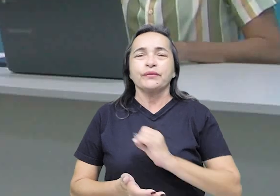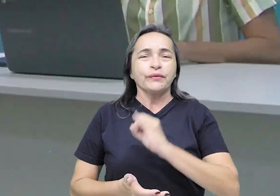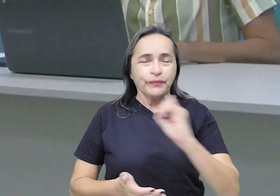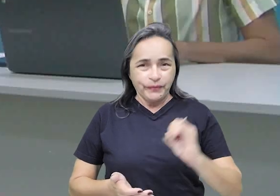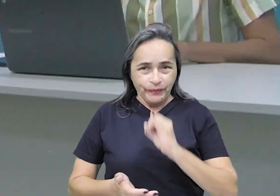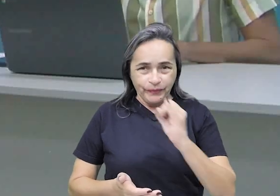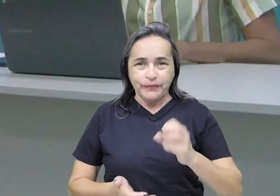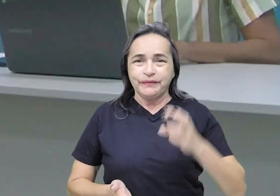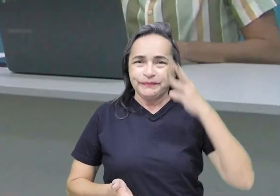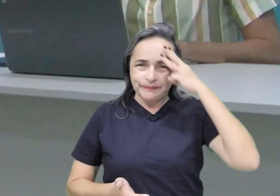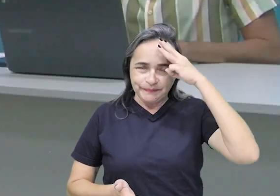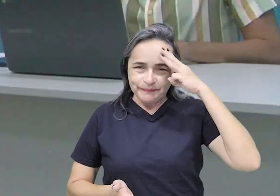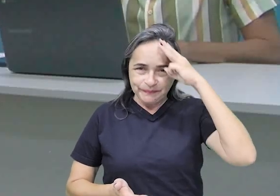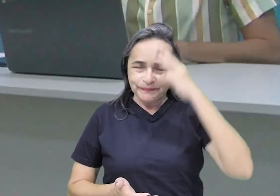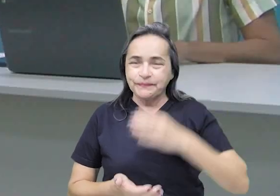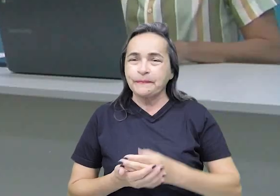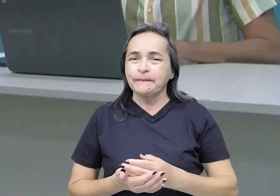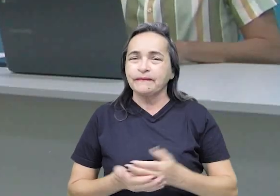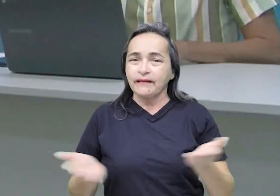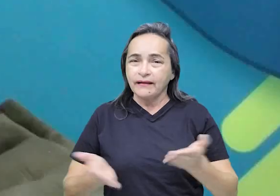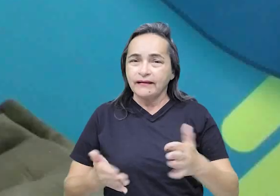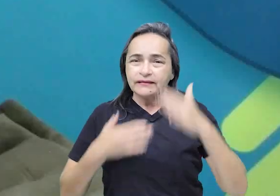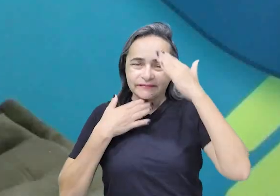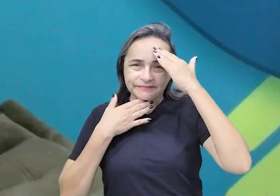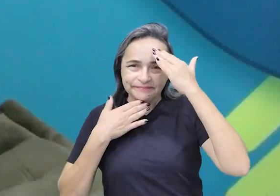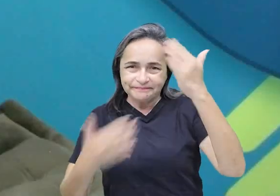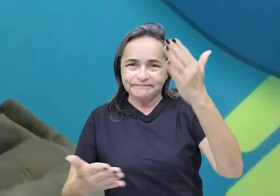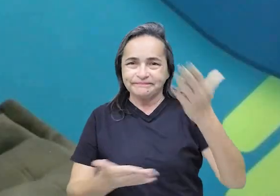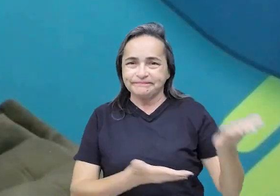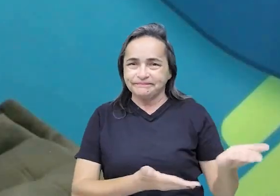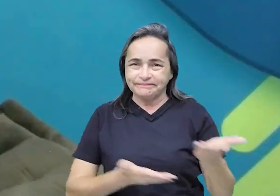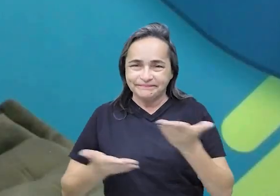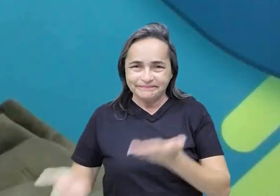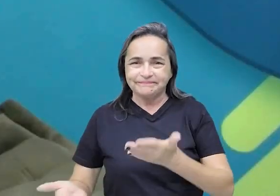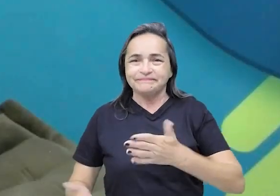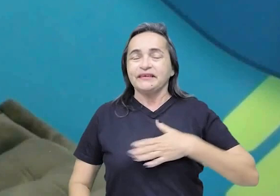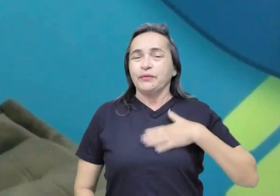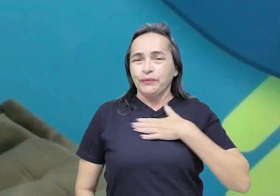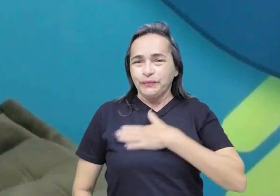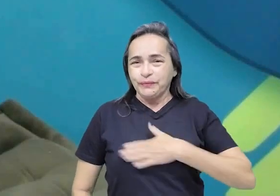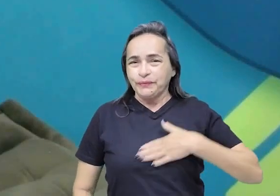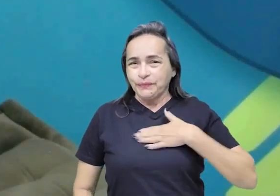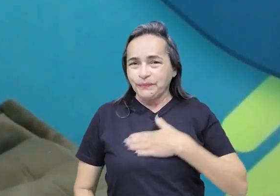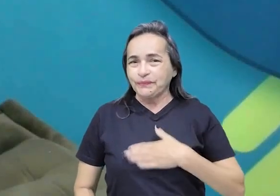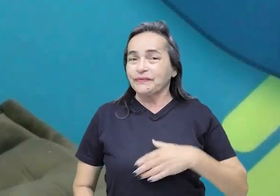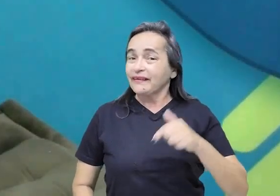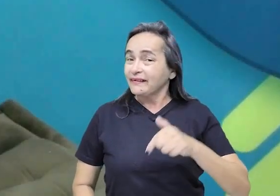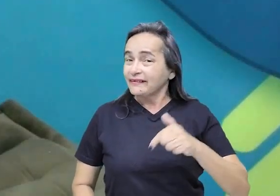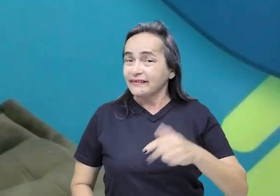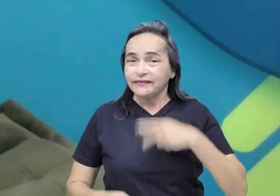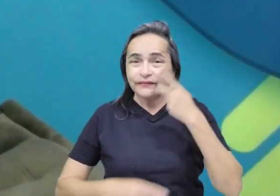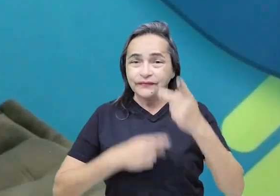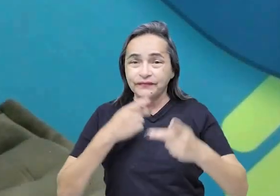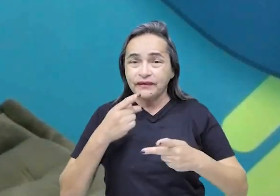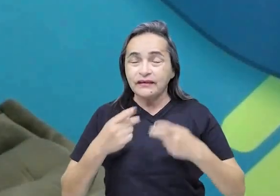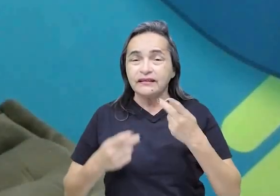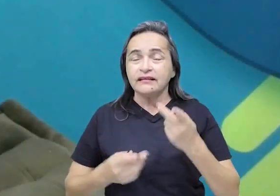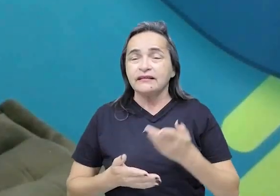eu quero agradecer o convite, né? Dizer que eu me sinto honrada, né, em estar aqui